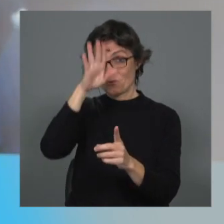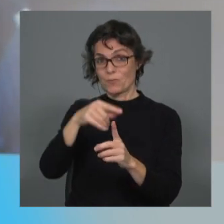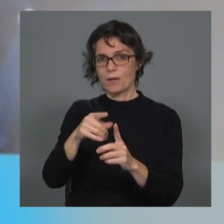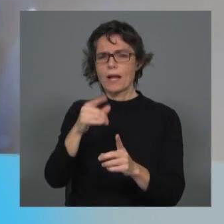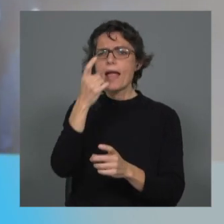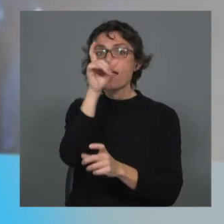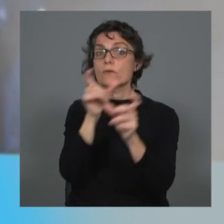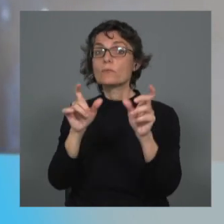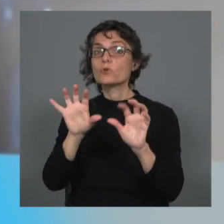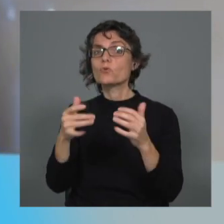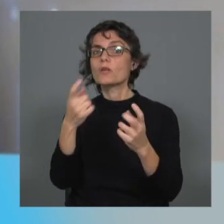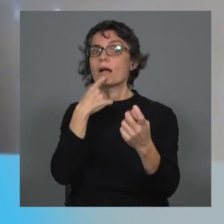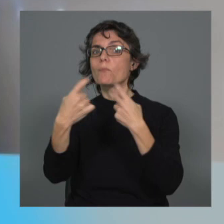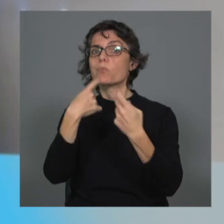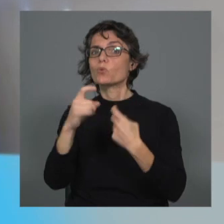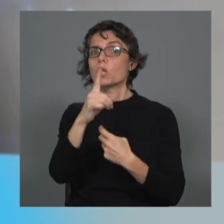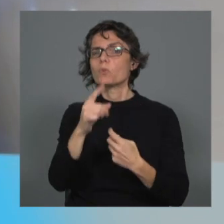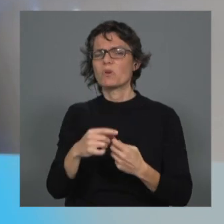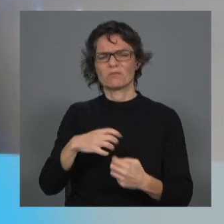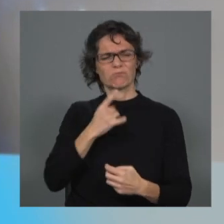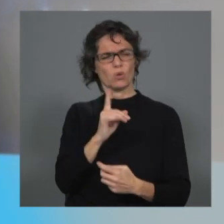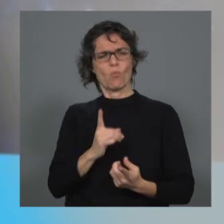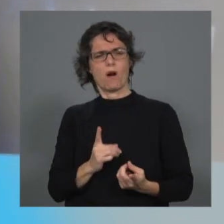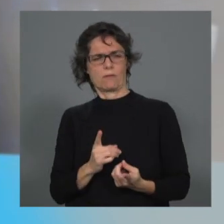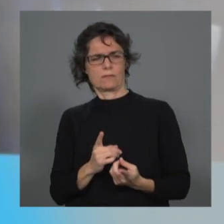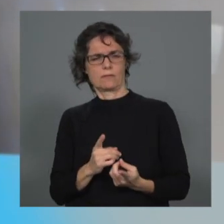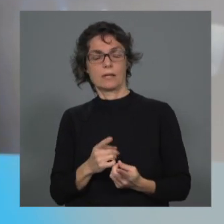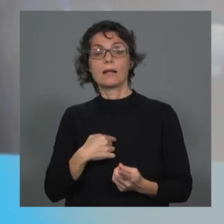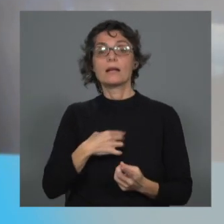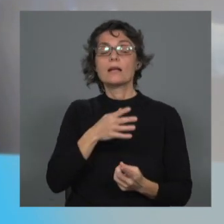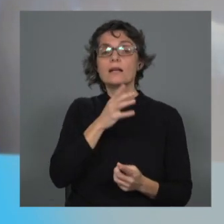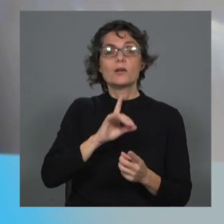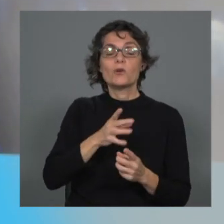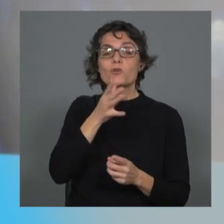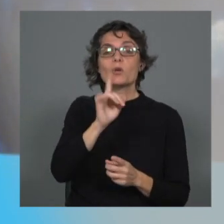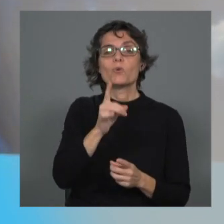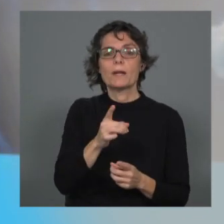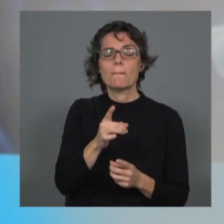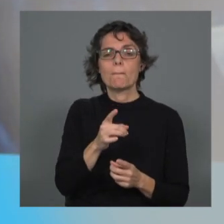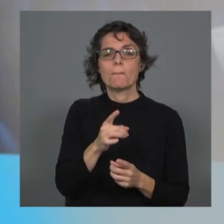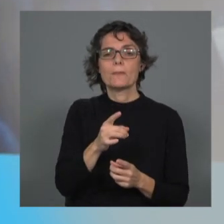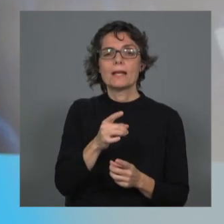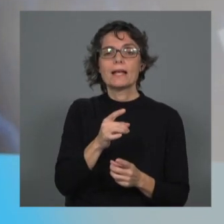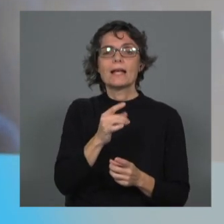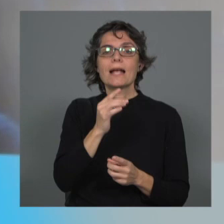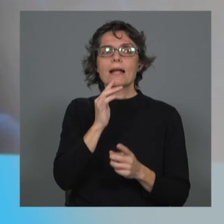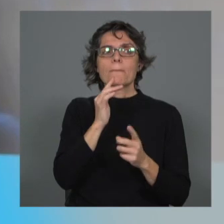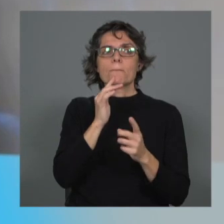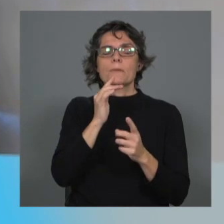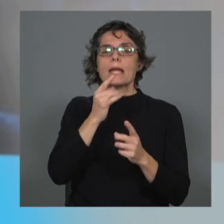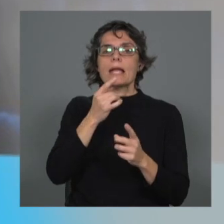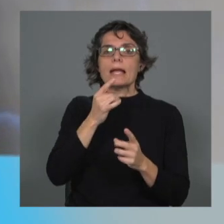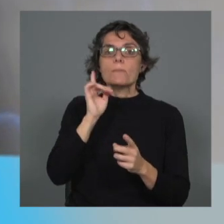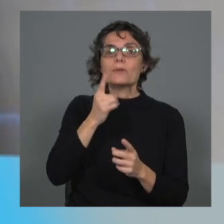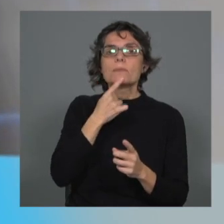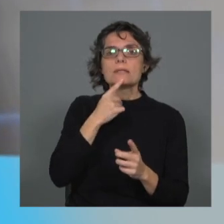mas todos, o que é que isso significa? Significa a compreensão de que cada um tem uma missão específica, mas que, por